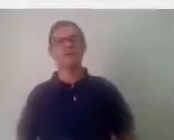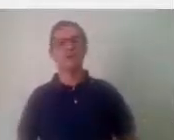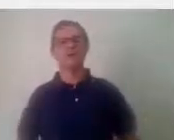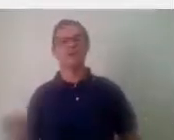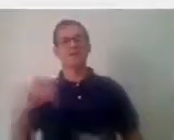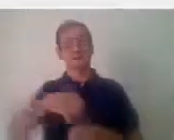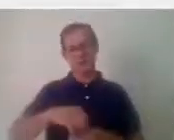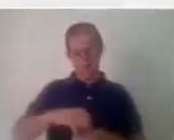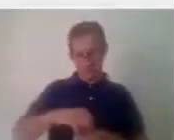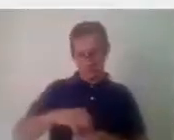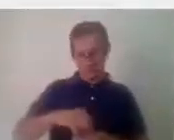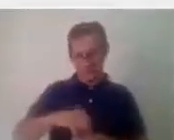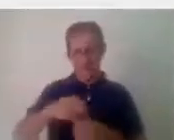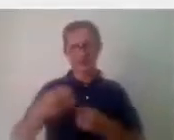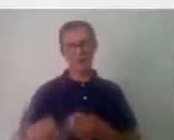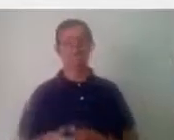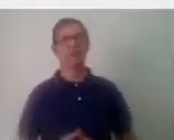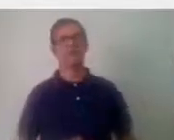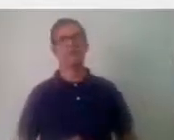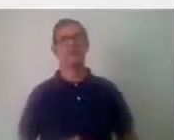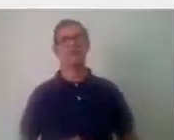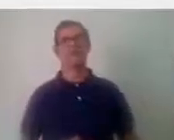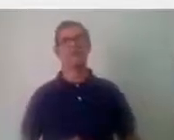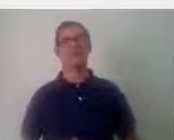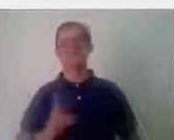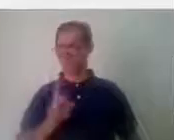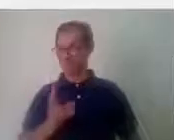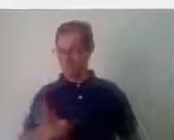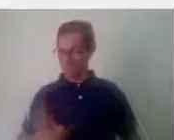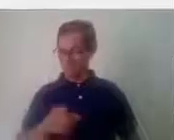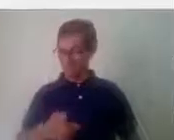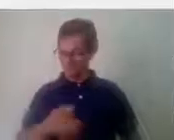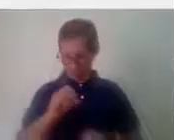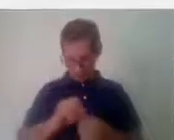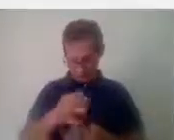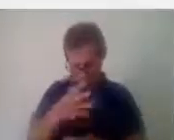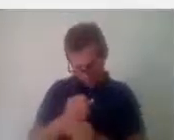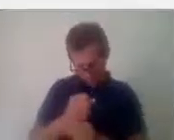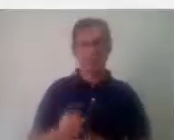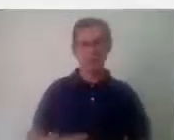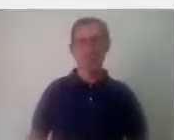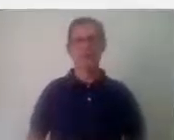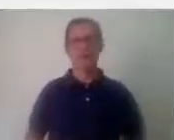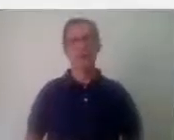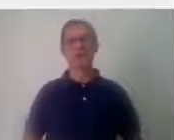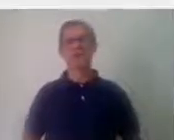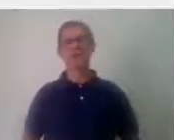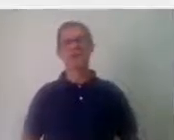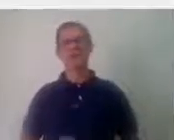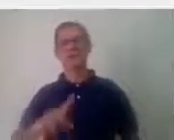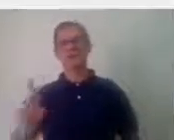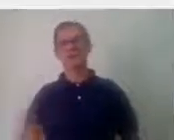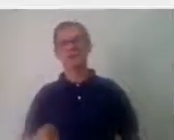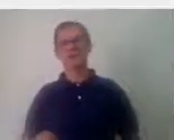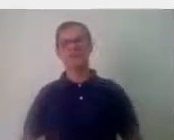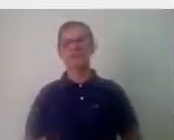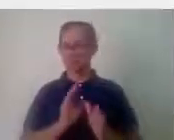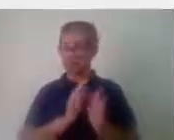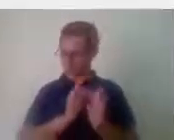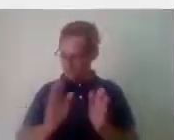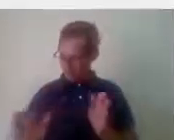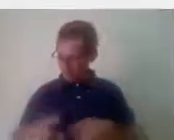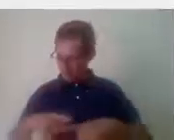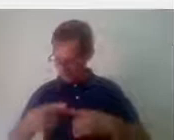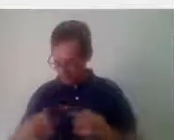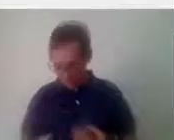dentro para fora, sempre. Você vai fazer o cálculo de integrações sucessivas.